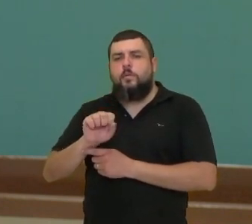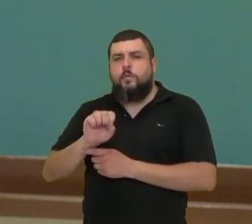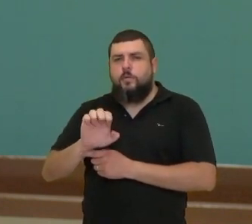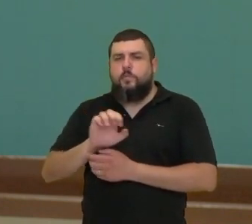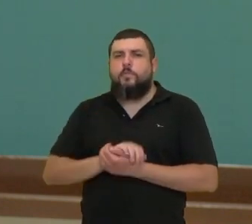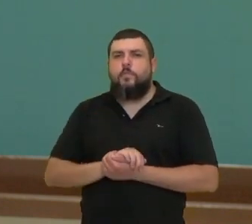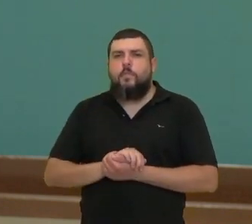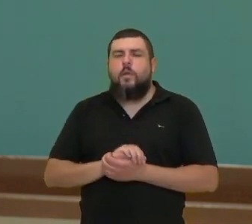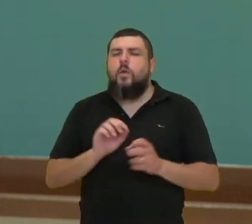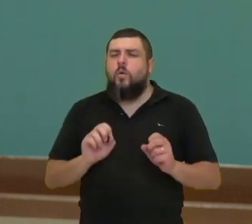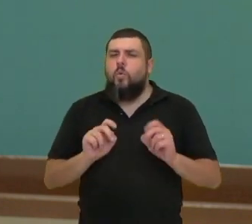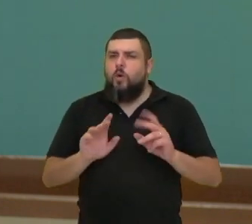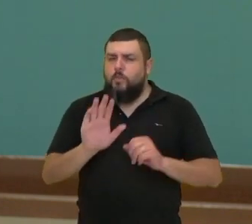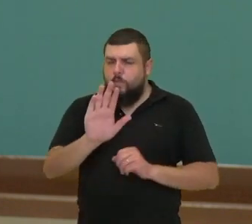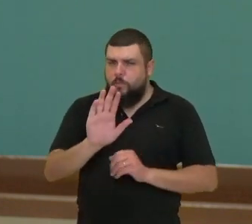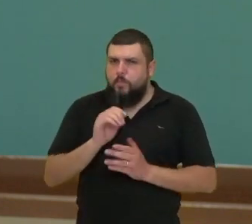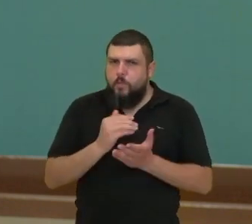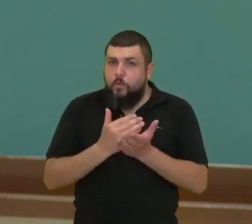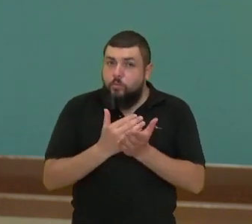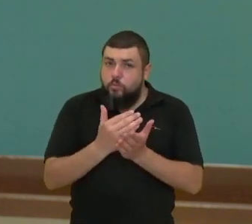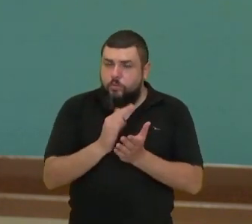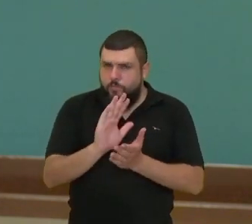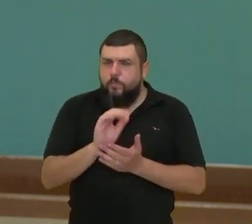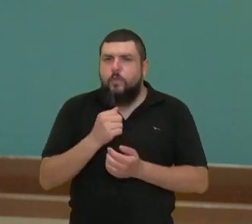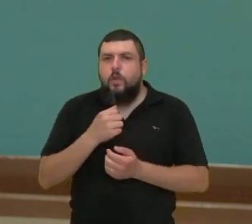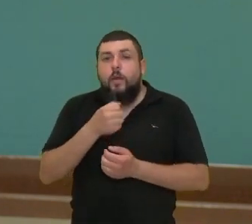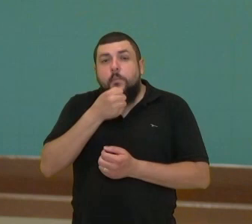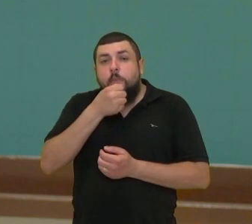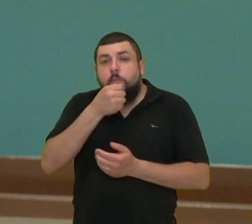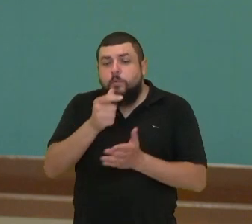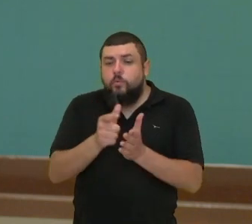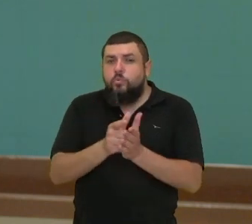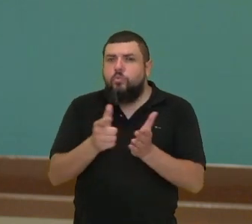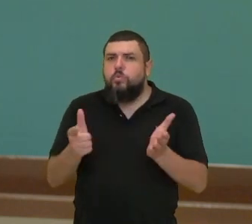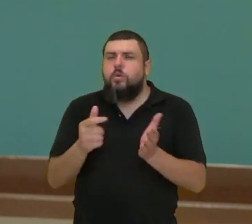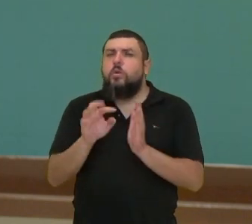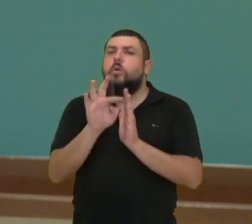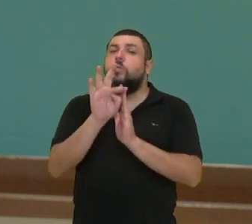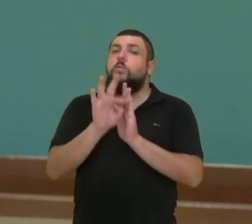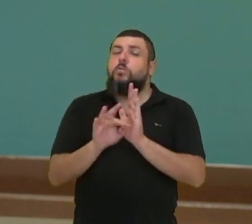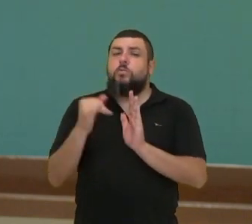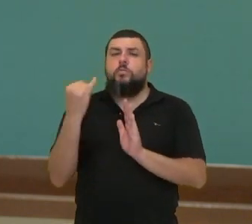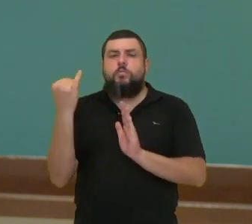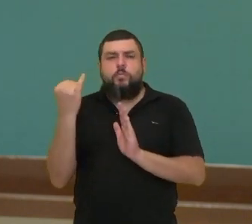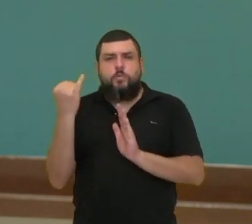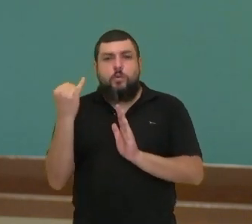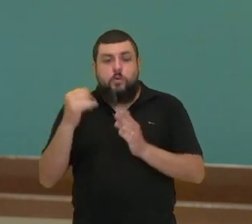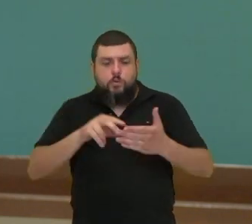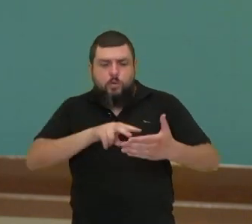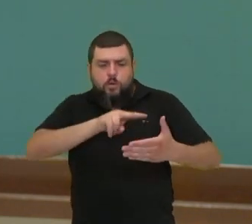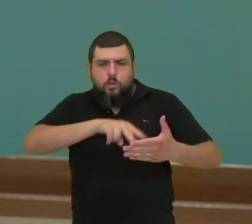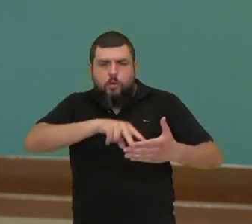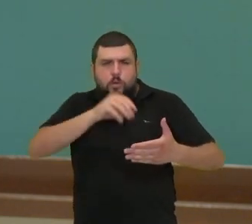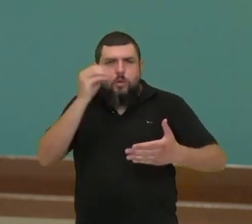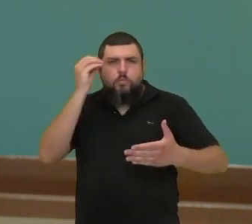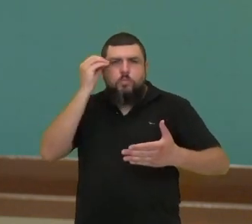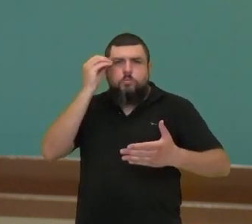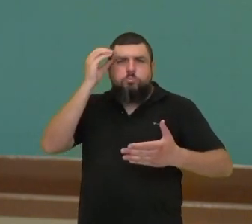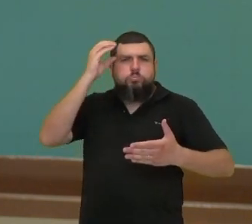falar que a reportagem é um tipo de texto muito importante, porque nos mantém informados do